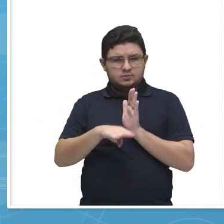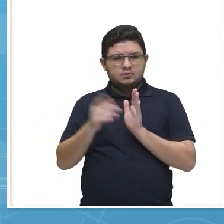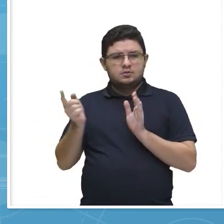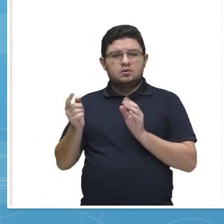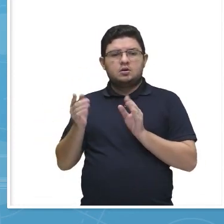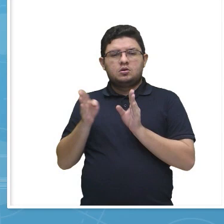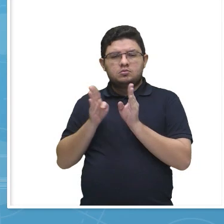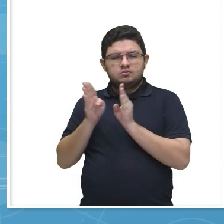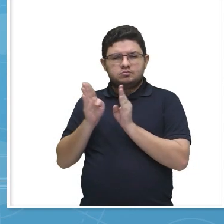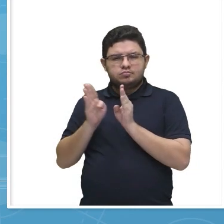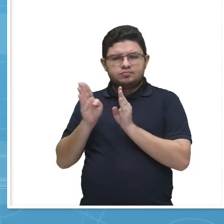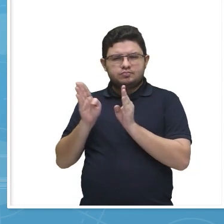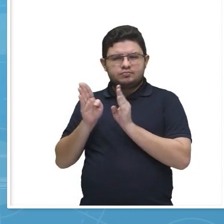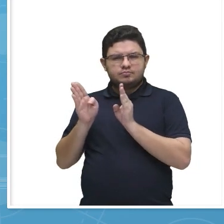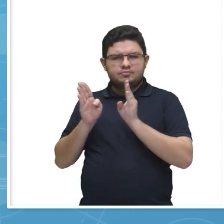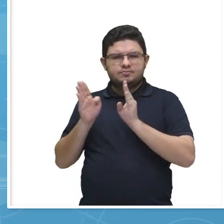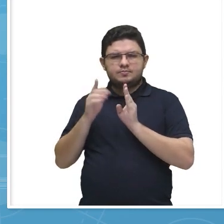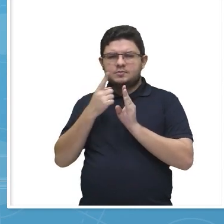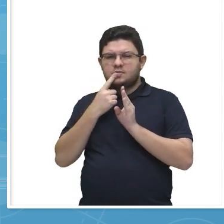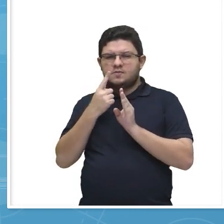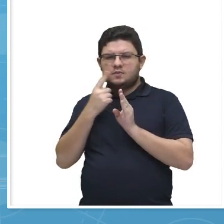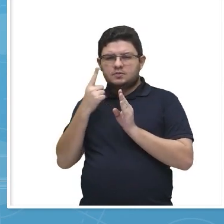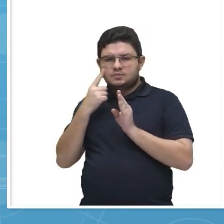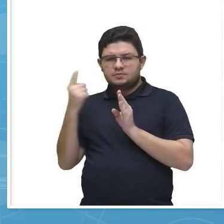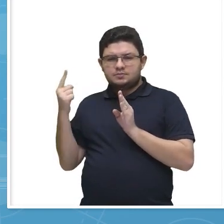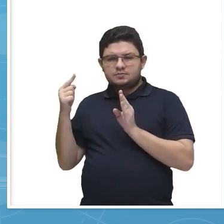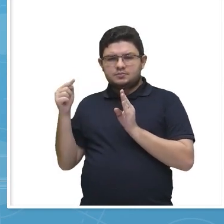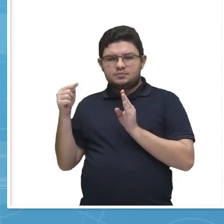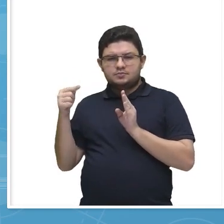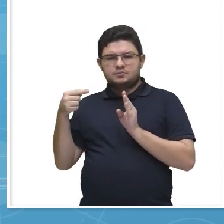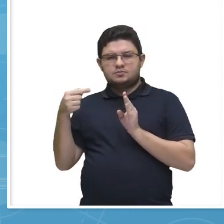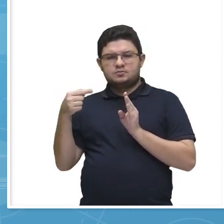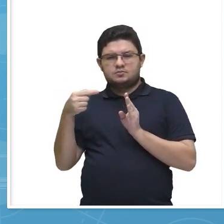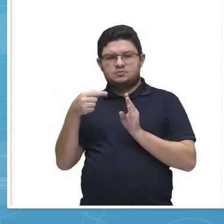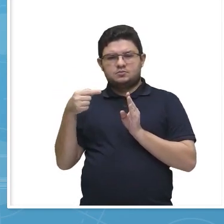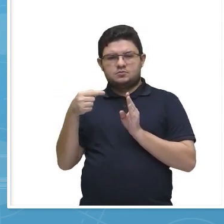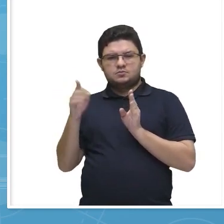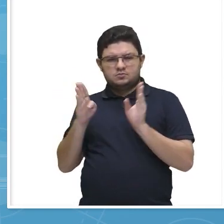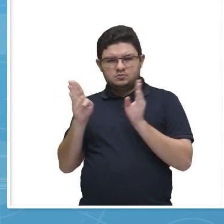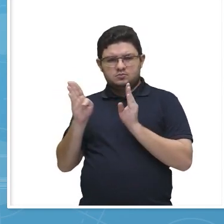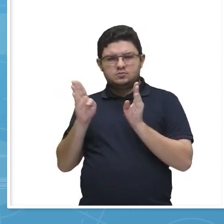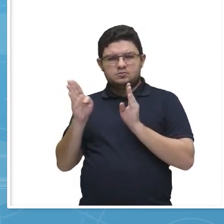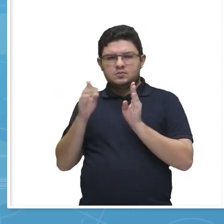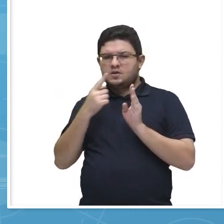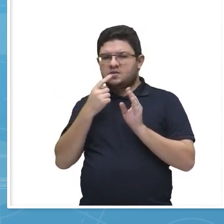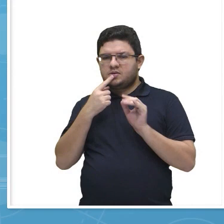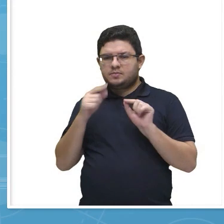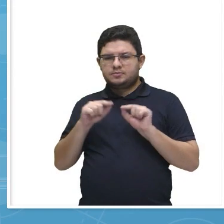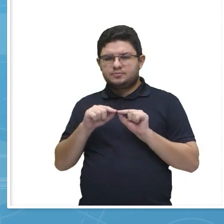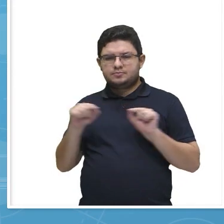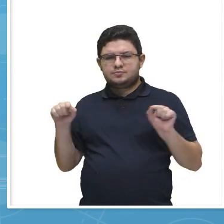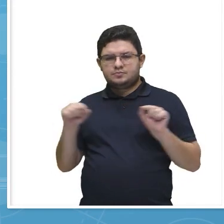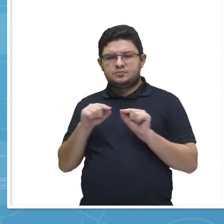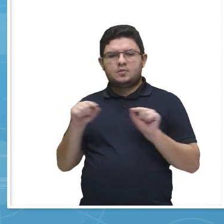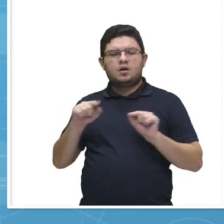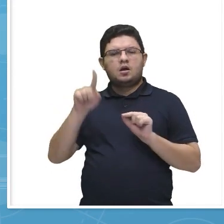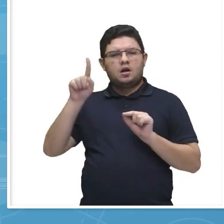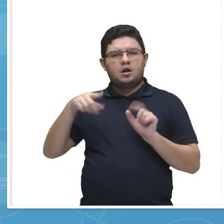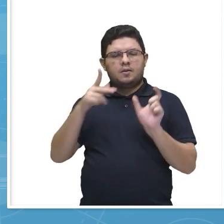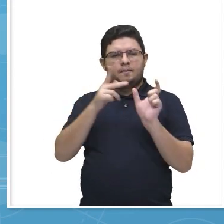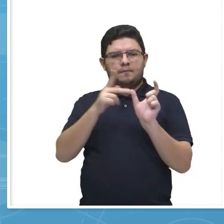predicado. Observe que o predicado está no início da oração. São demais, certo? Então, temos aqui o